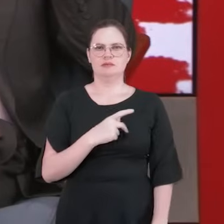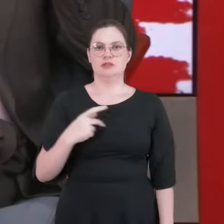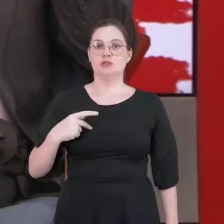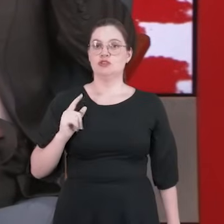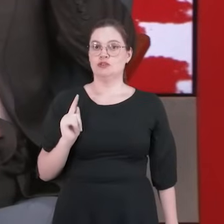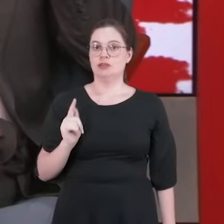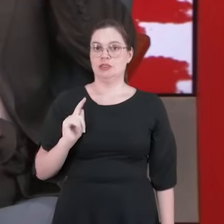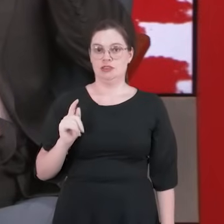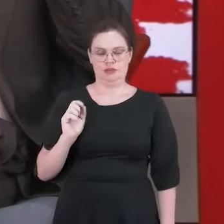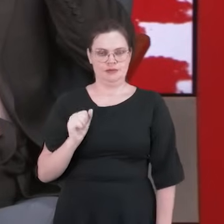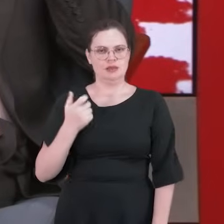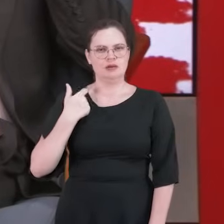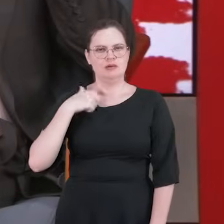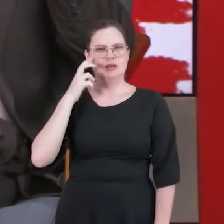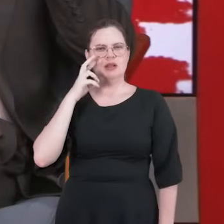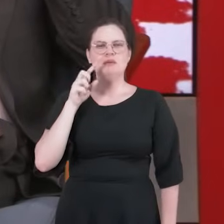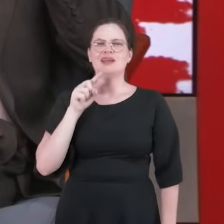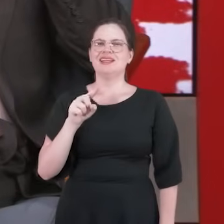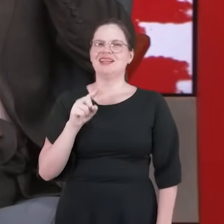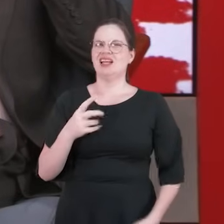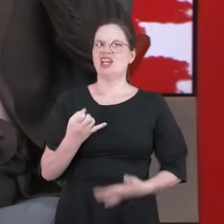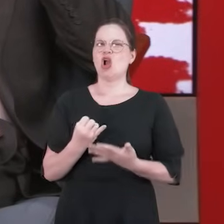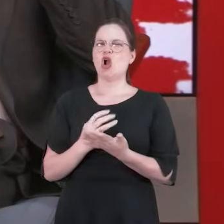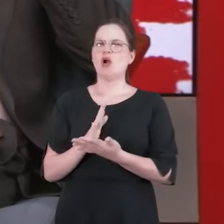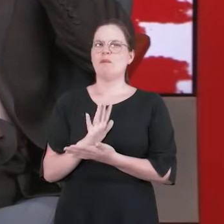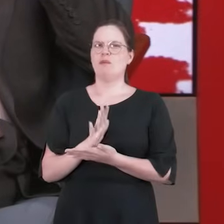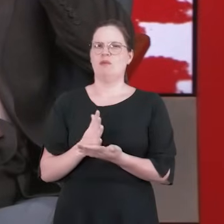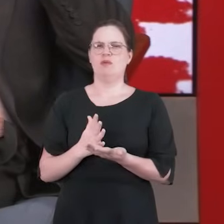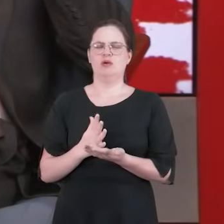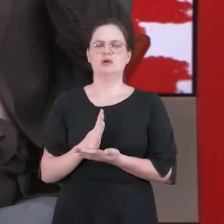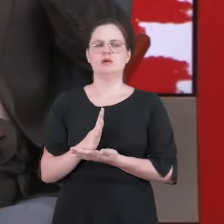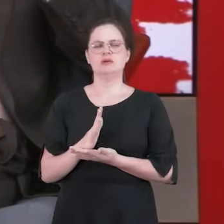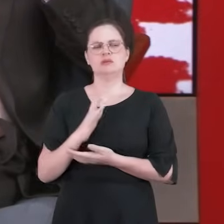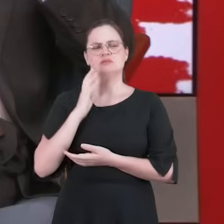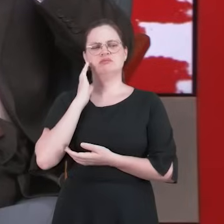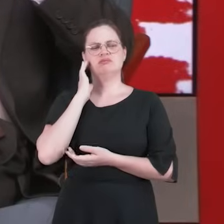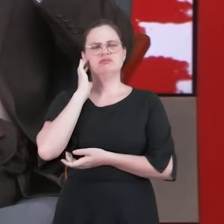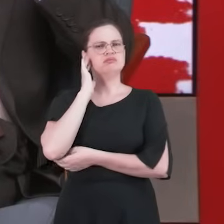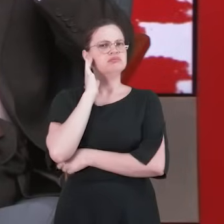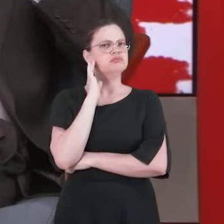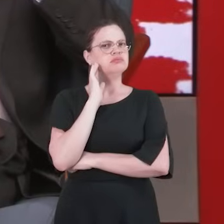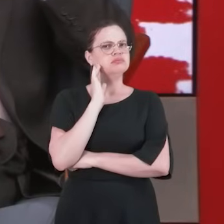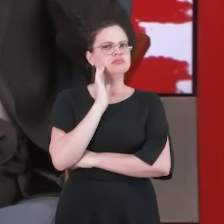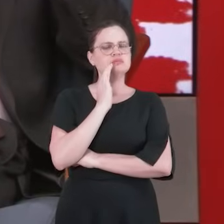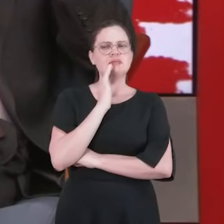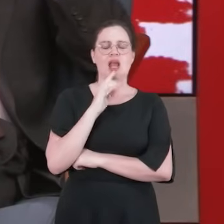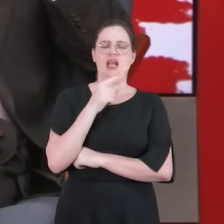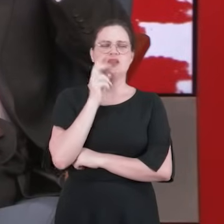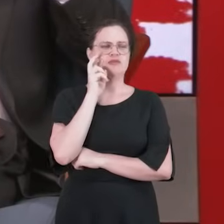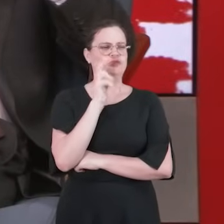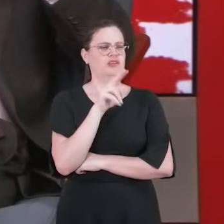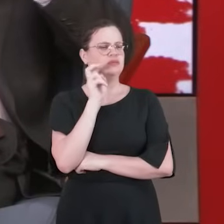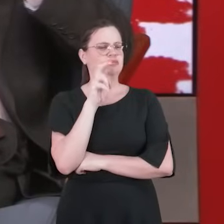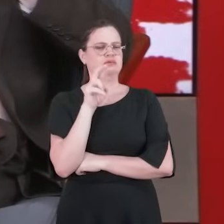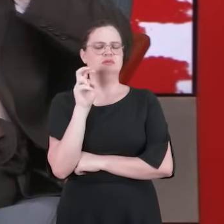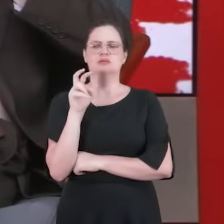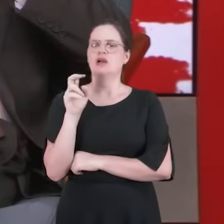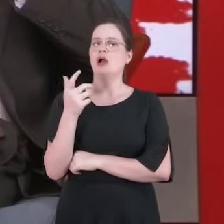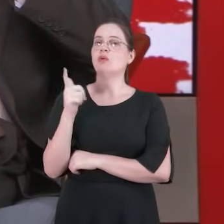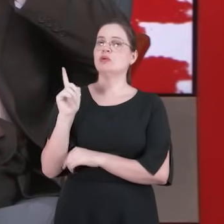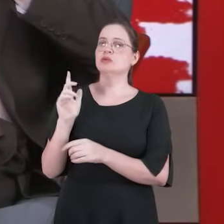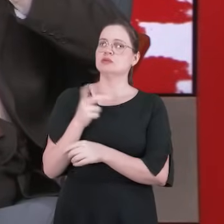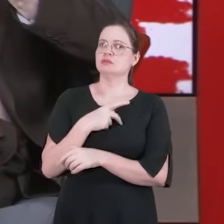eu me lembro que ele se incomodava um pouco com aquilo. Aquilo não é outros pastores